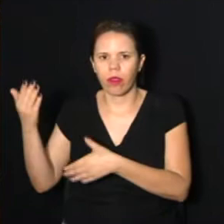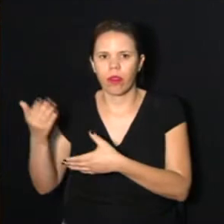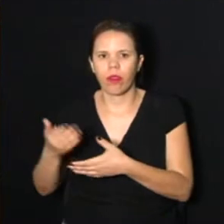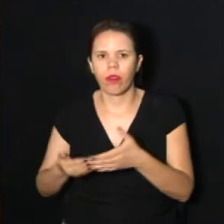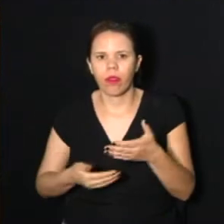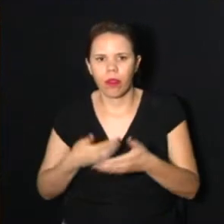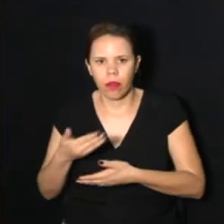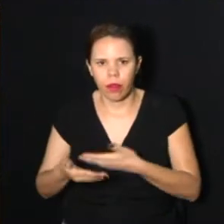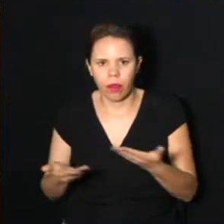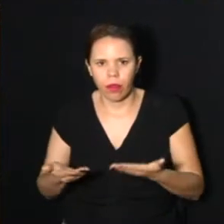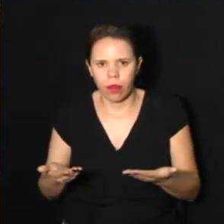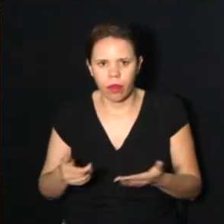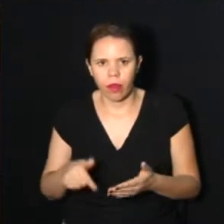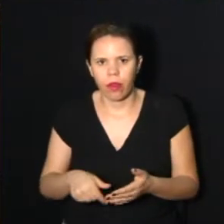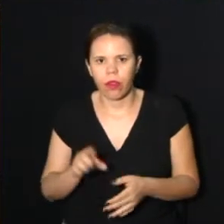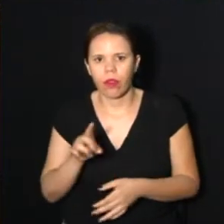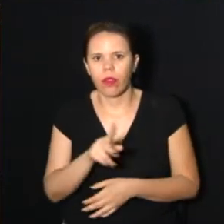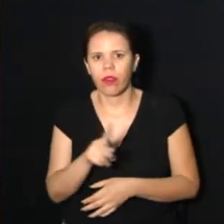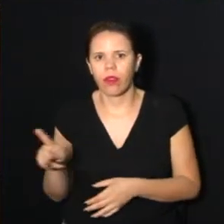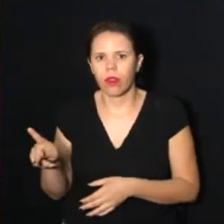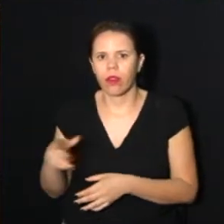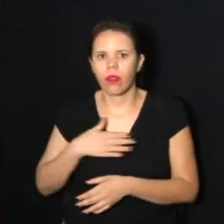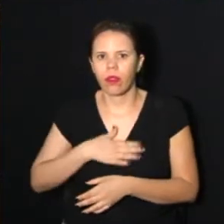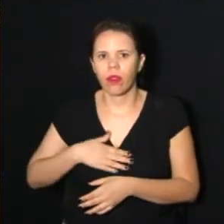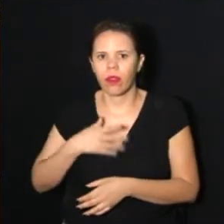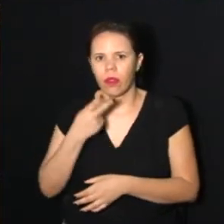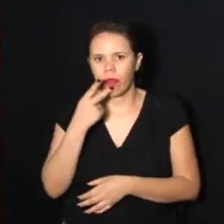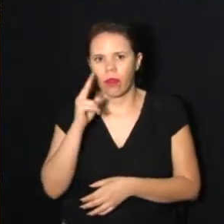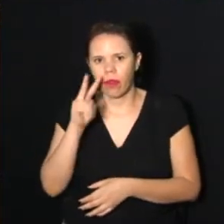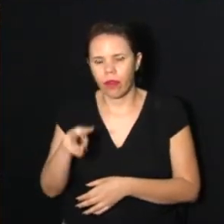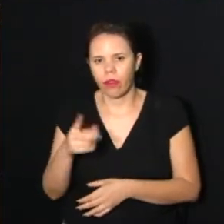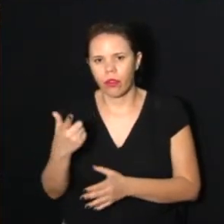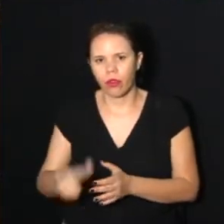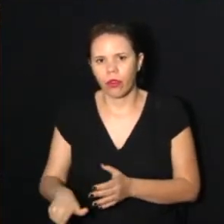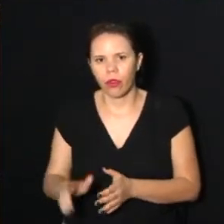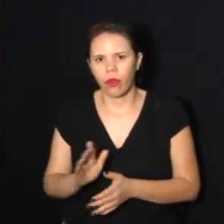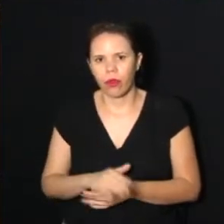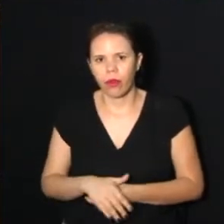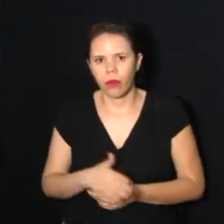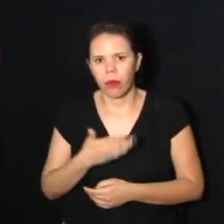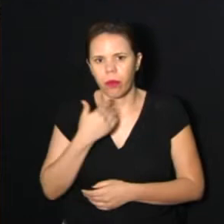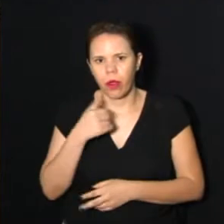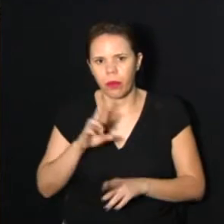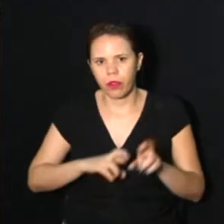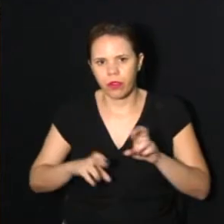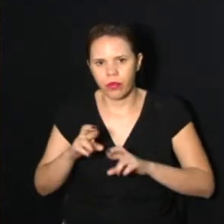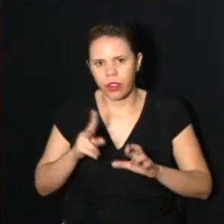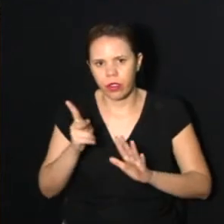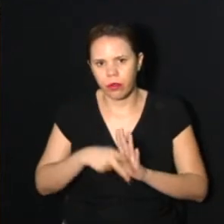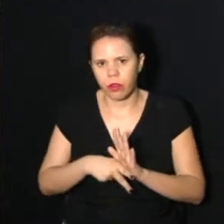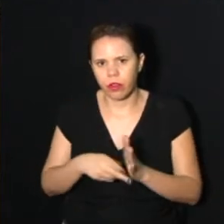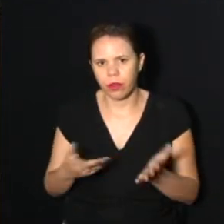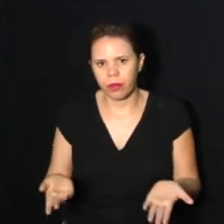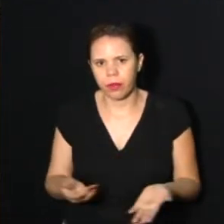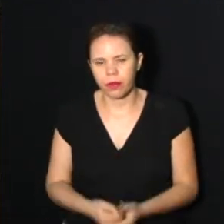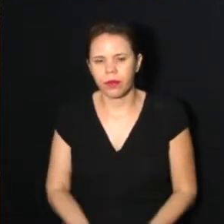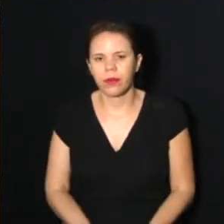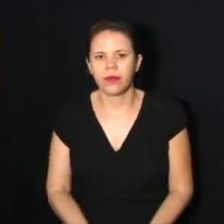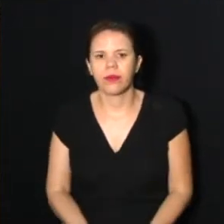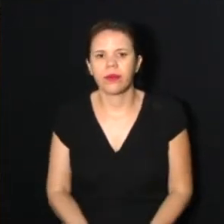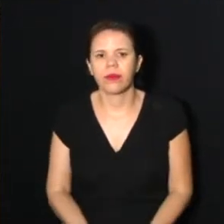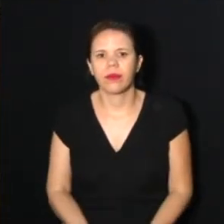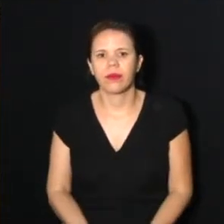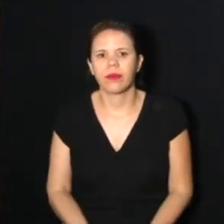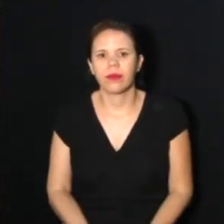não. Só uma gentileza, eu gostaria de ver novamente o projeto. Aliás, melhor ainda, eu vou pedir vista desse projeto, senhor presidente.